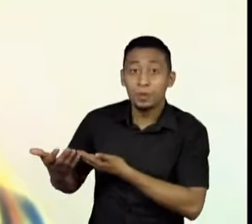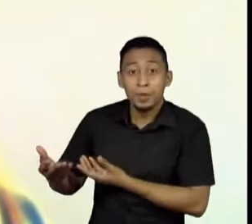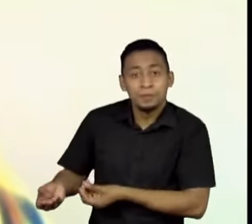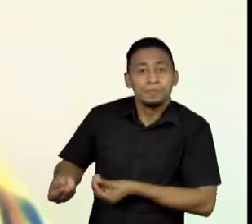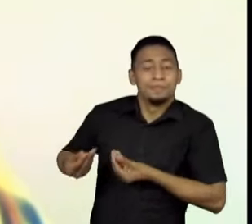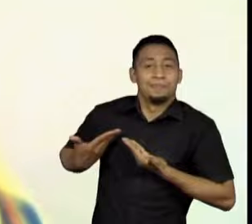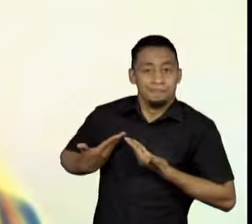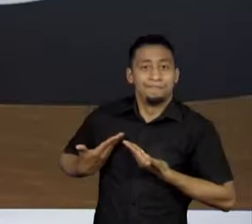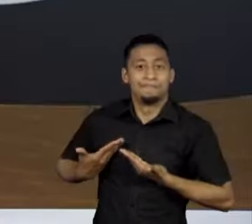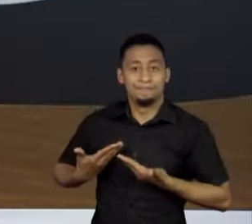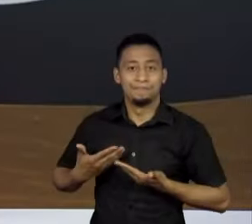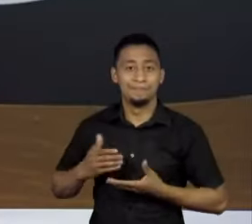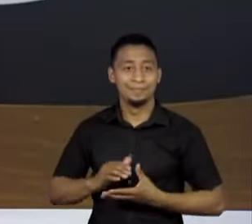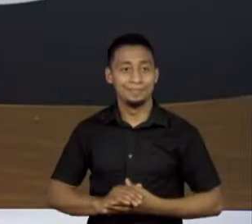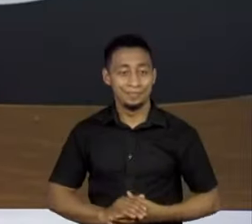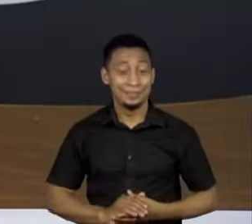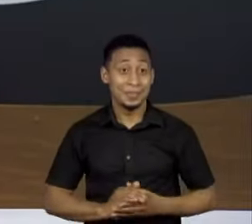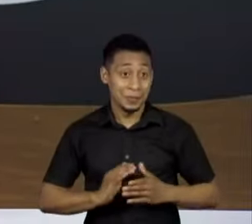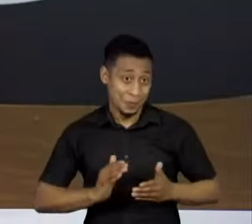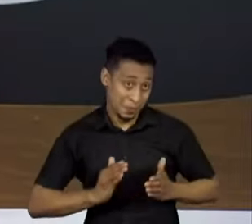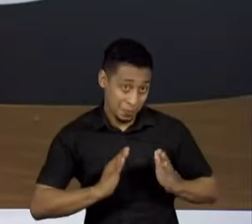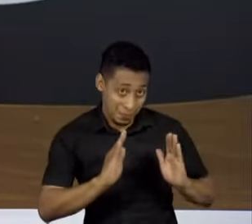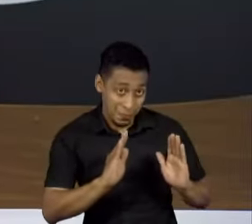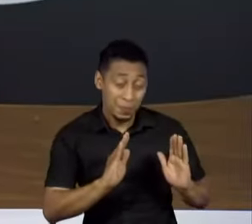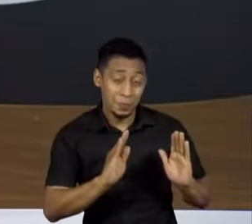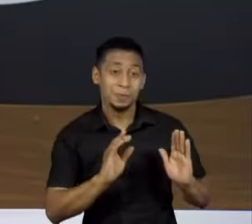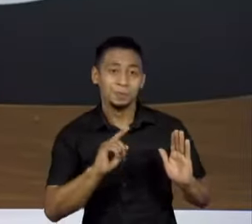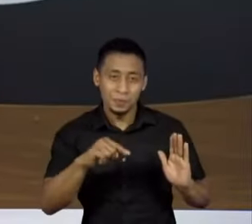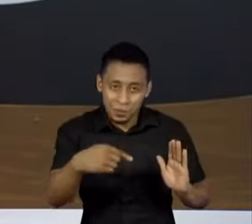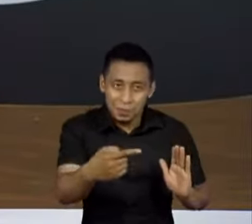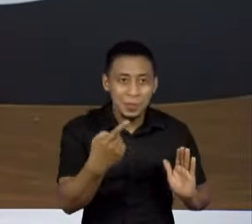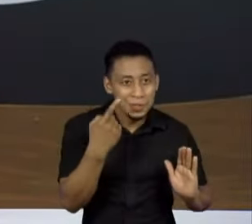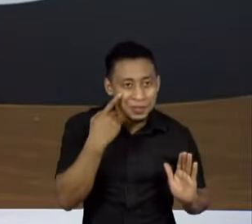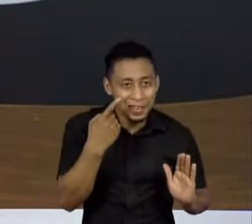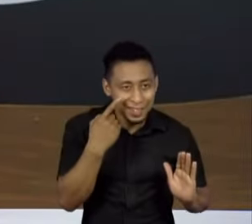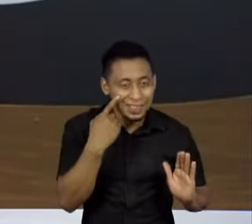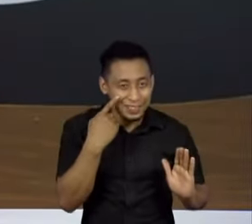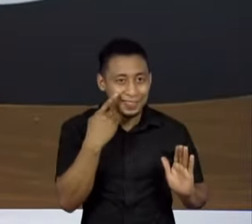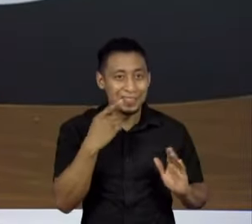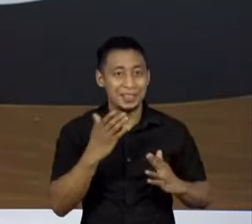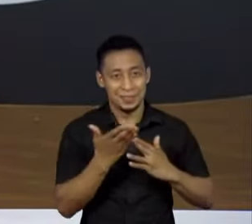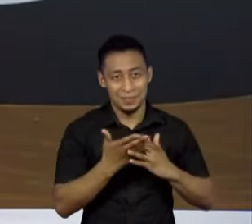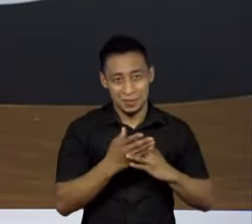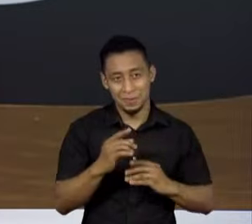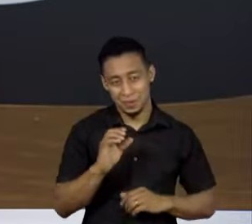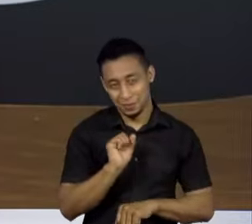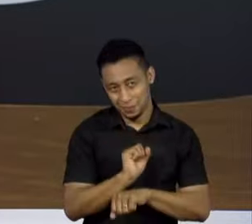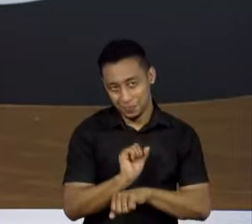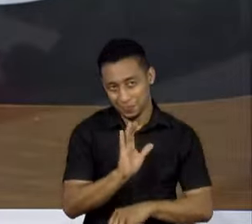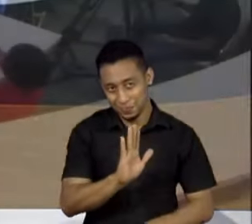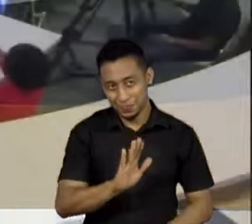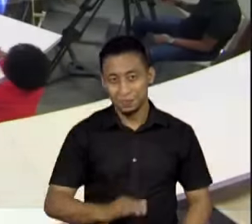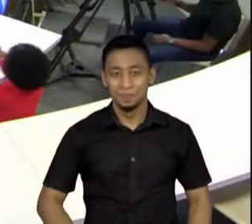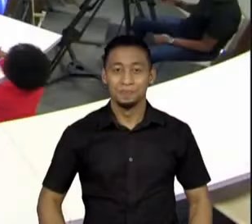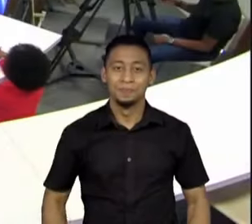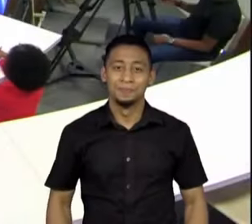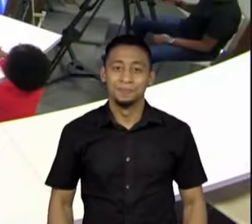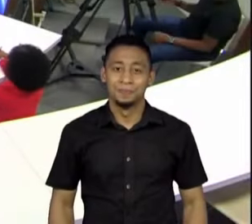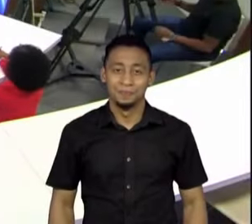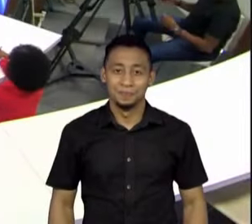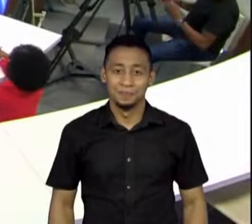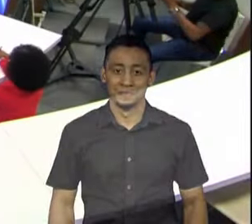aqui. Com isso, então, a gente encerra esse bloco. Eu volto com a Adriana e o Paulo depois do intervalo. Já, já.